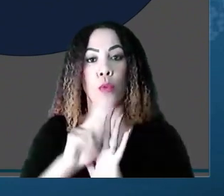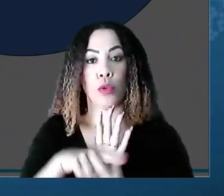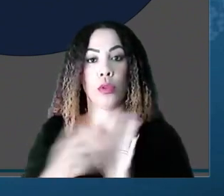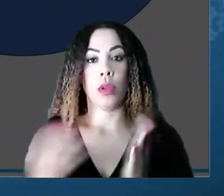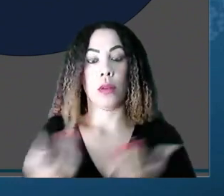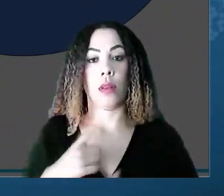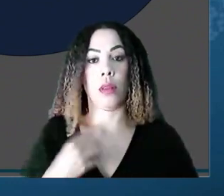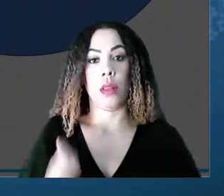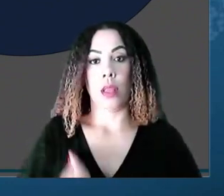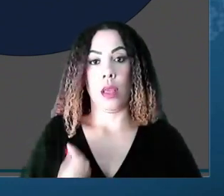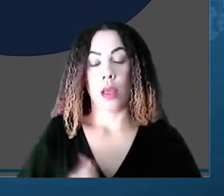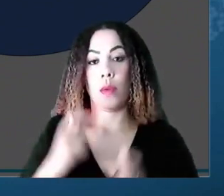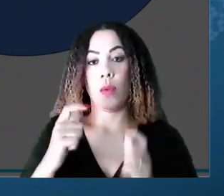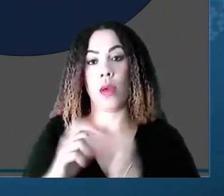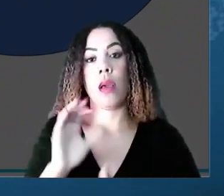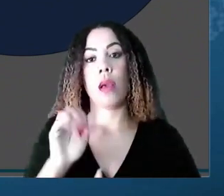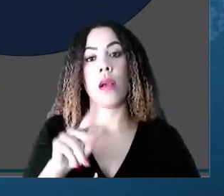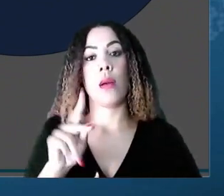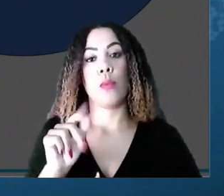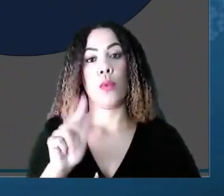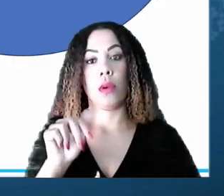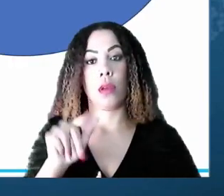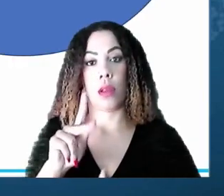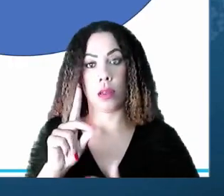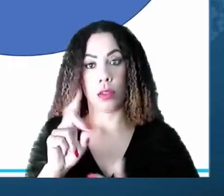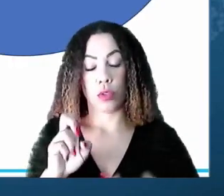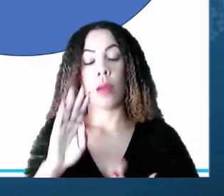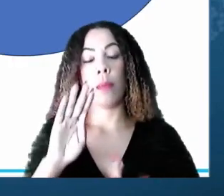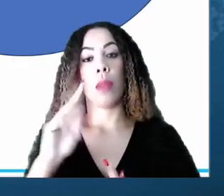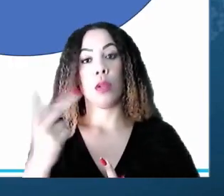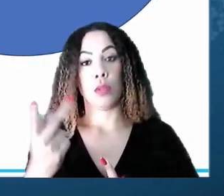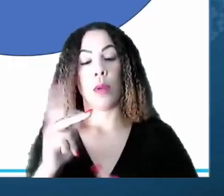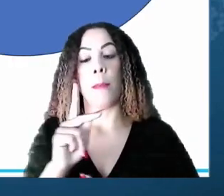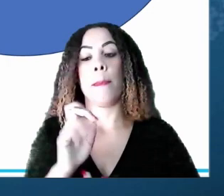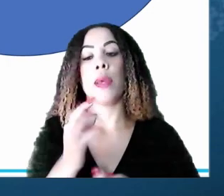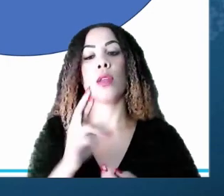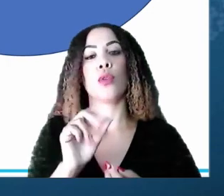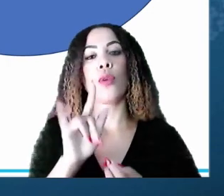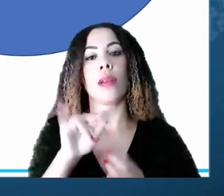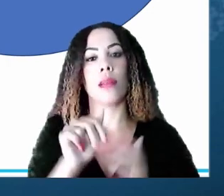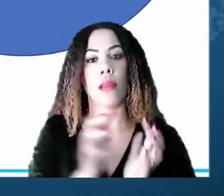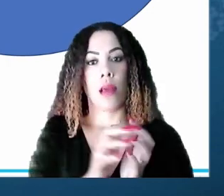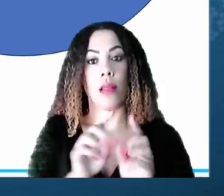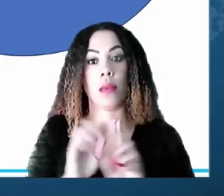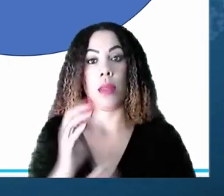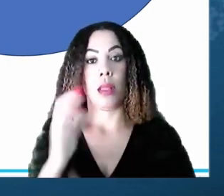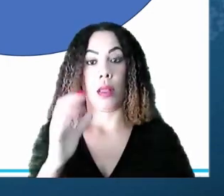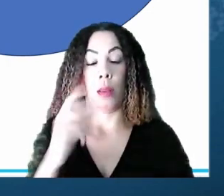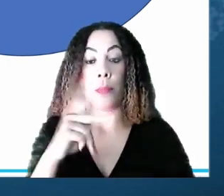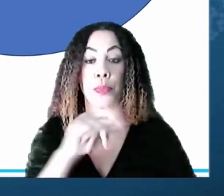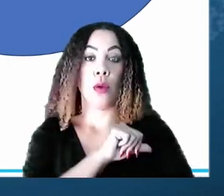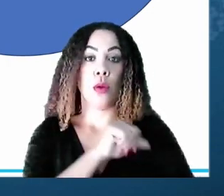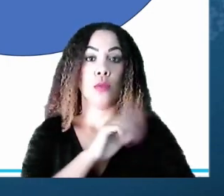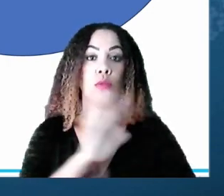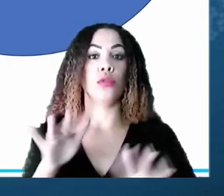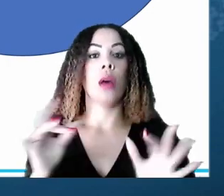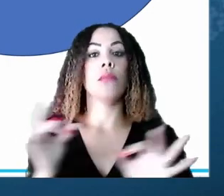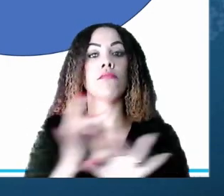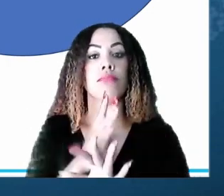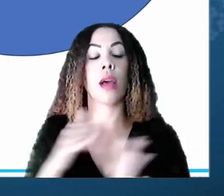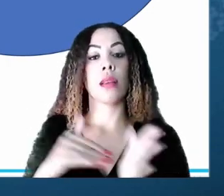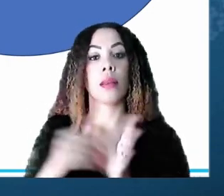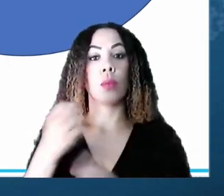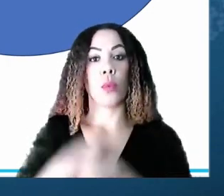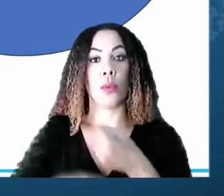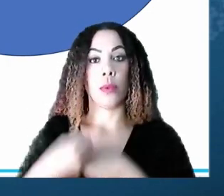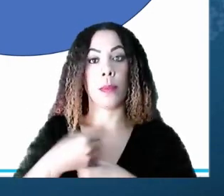em Campo Grande, Belo Horizonte, Petrolina e Niterói. O Rio de Janeiro a gente já finalizou até no ano passado, mas aí a prefeitura esse